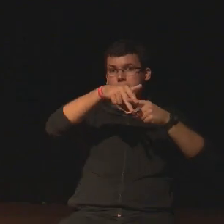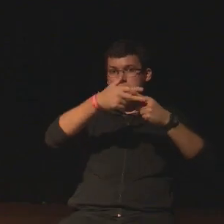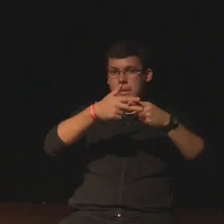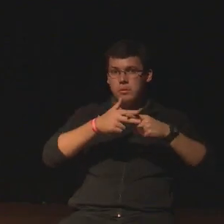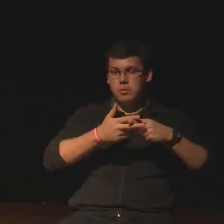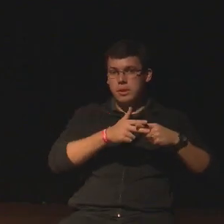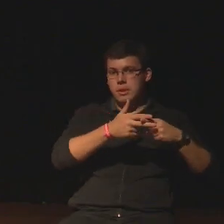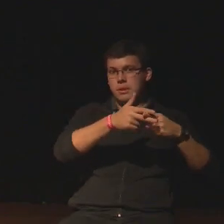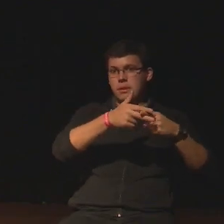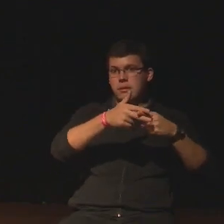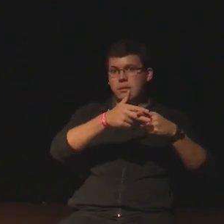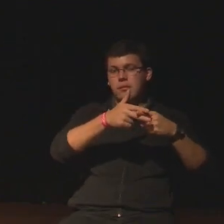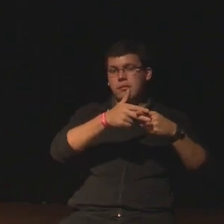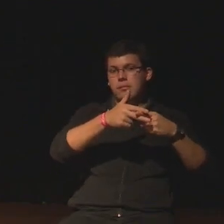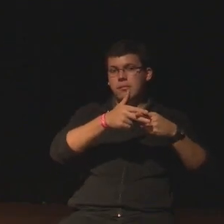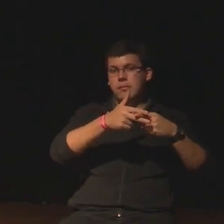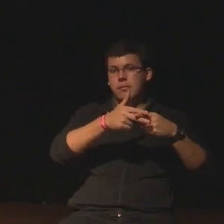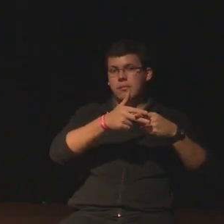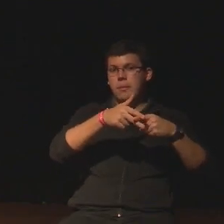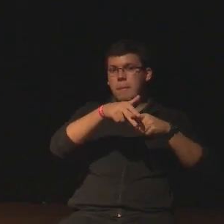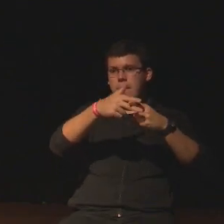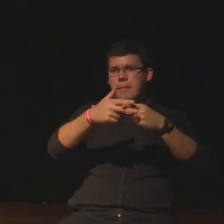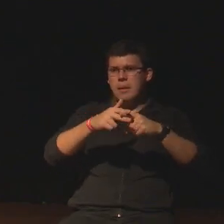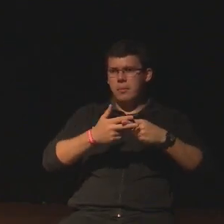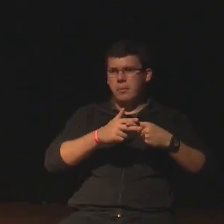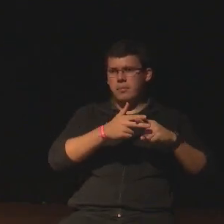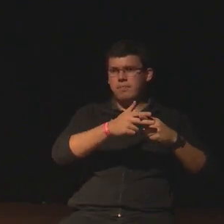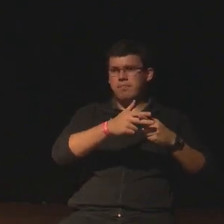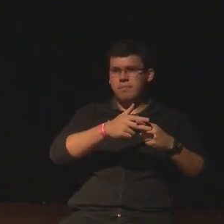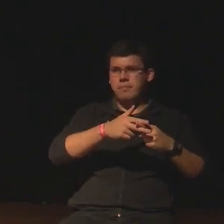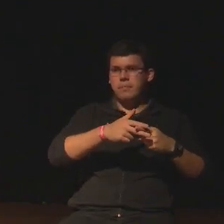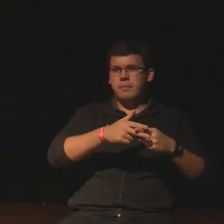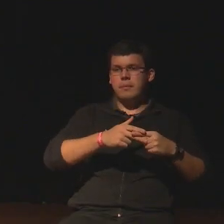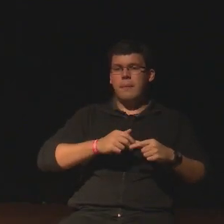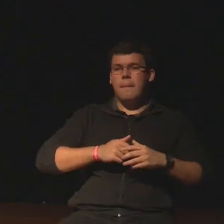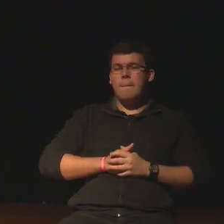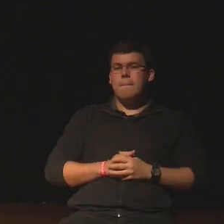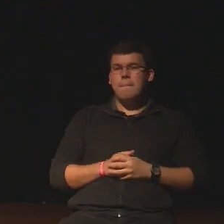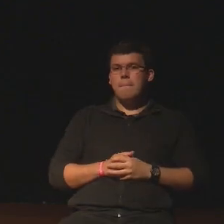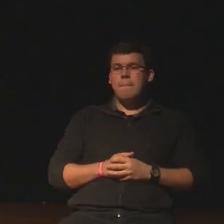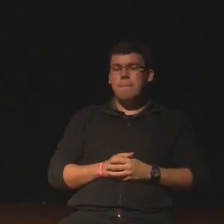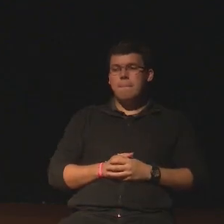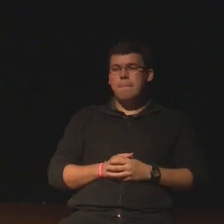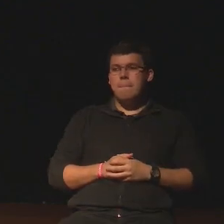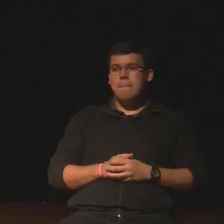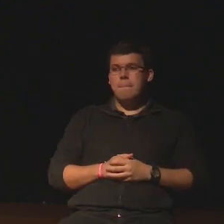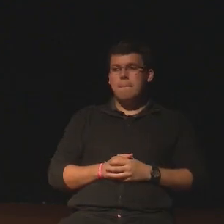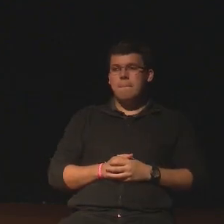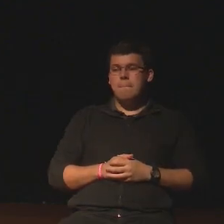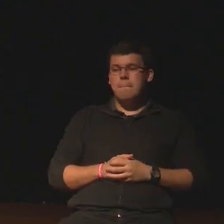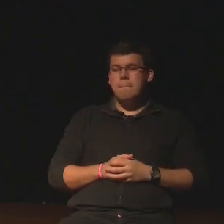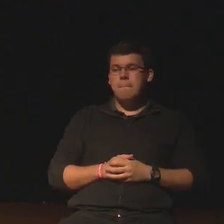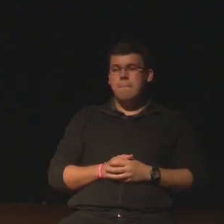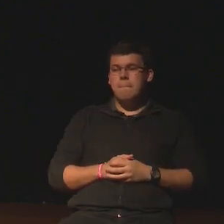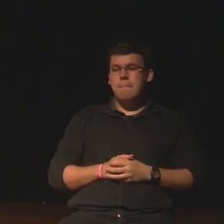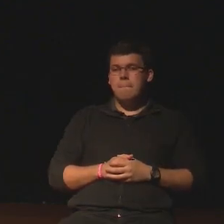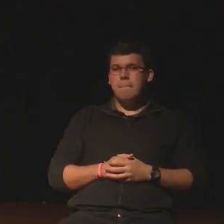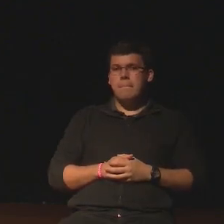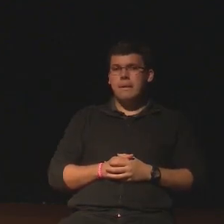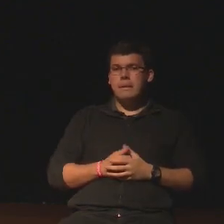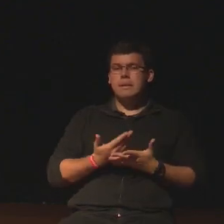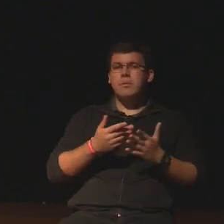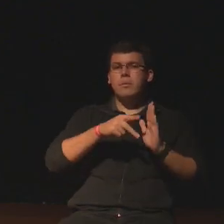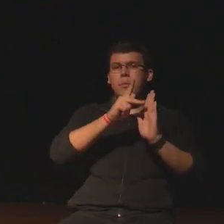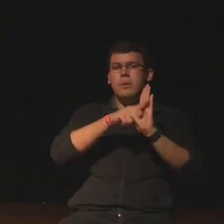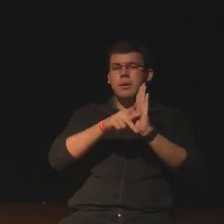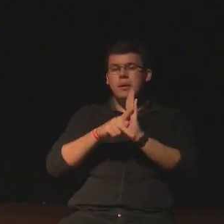questão dos ambulantes, né? A ideia como a gente tem funcionado na ideia desse programa do Repensando